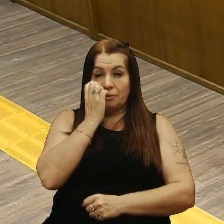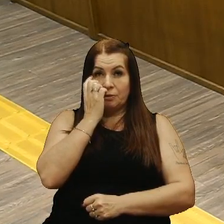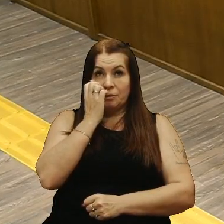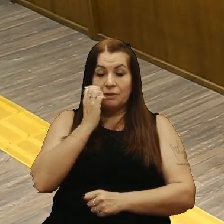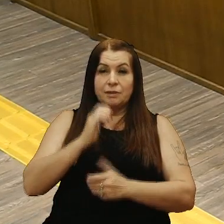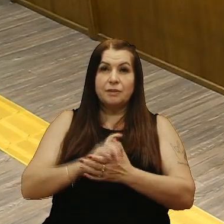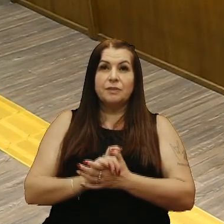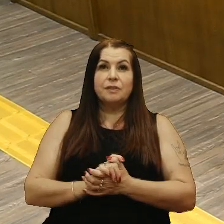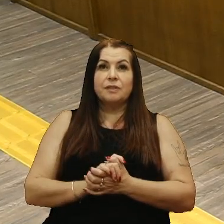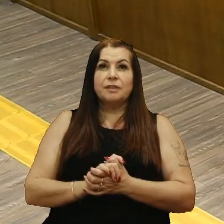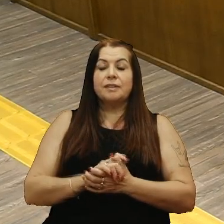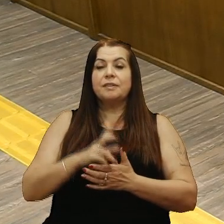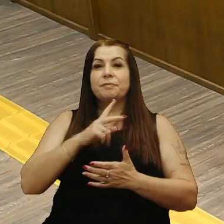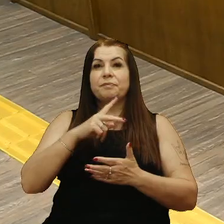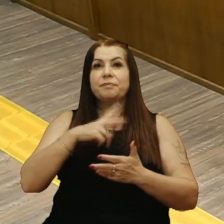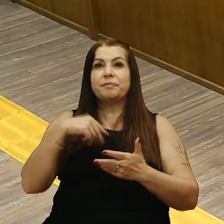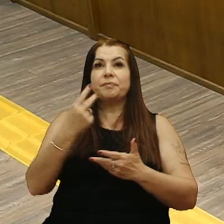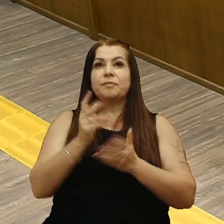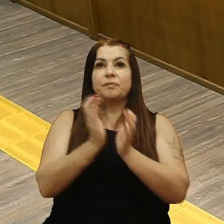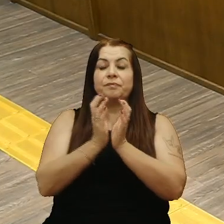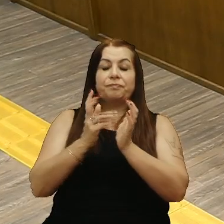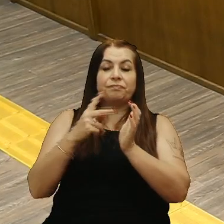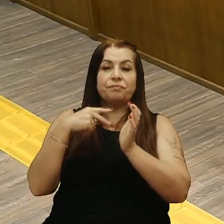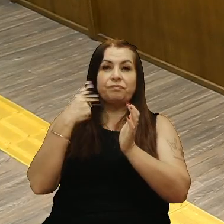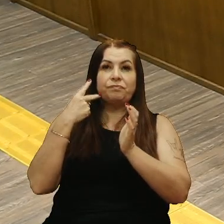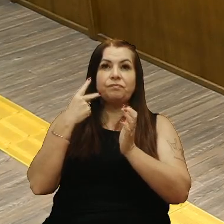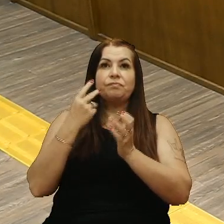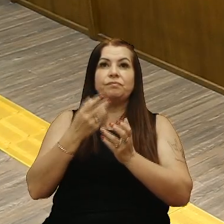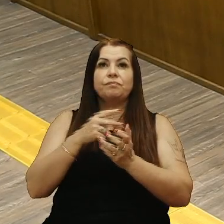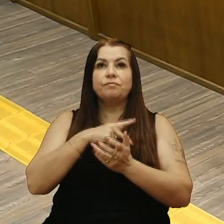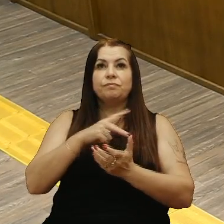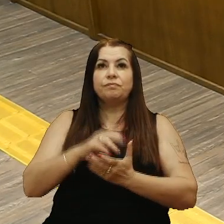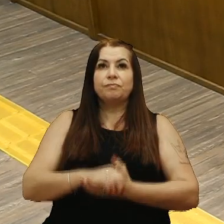Senhor presidente, nobres colegas aqui presentes,